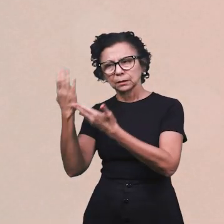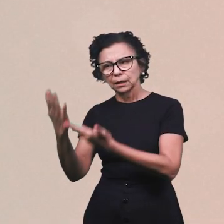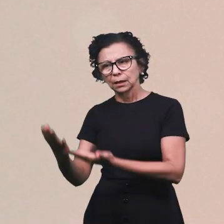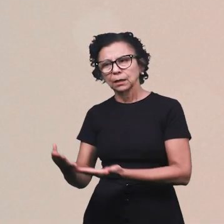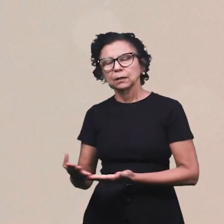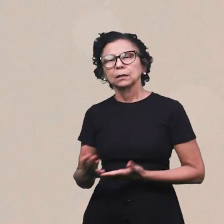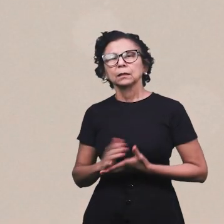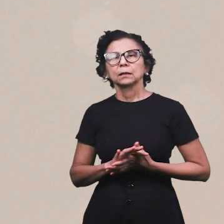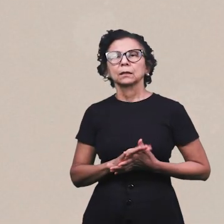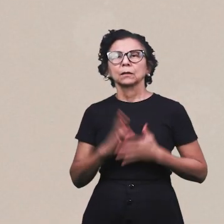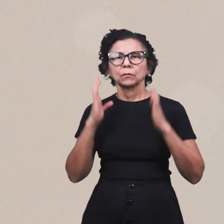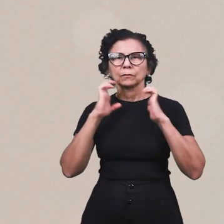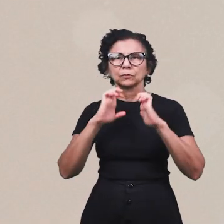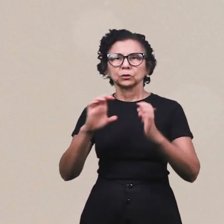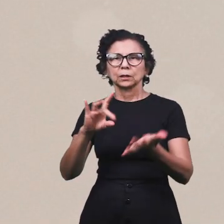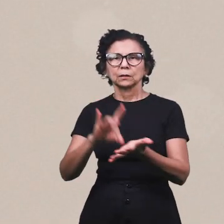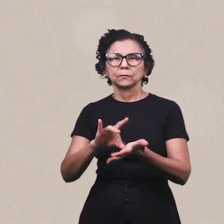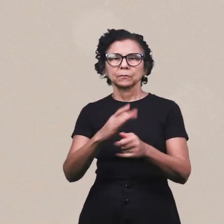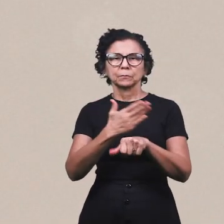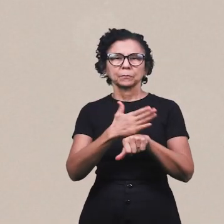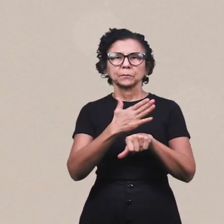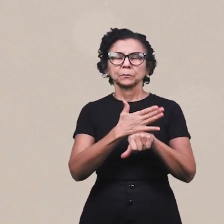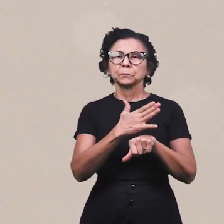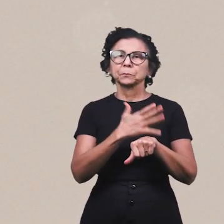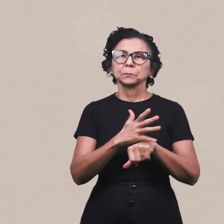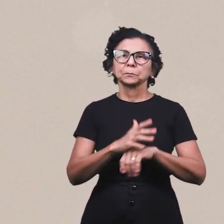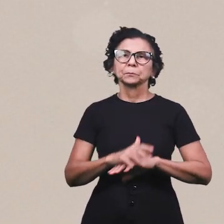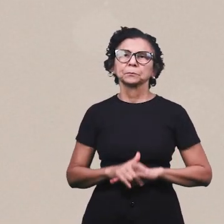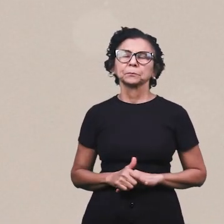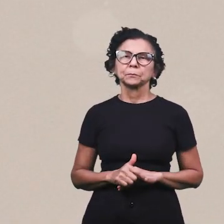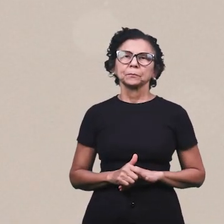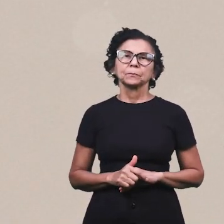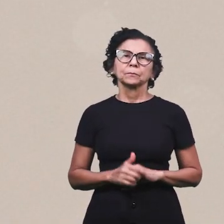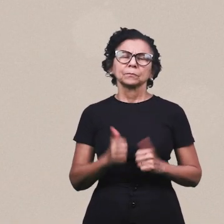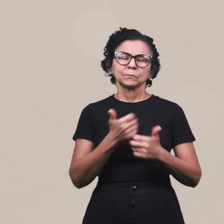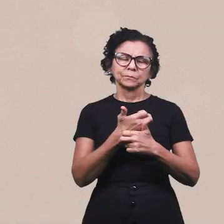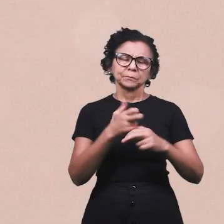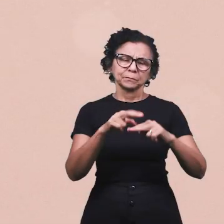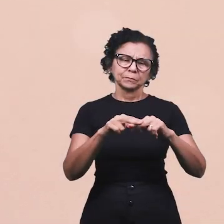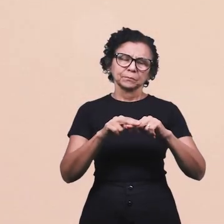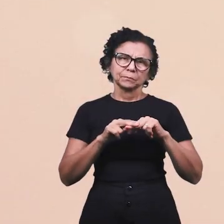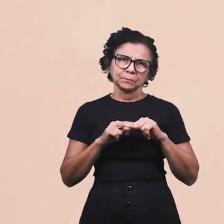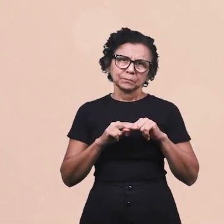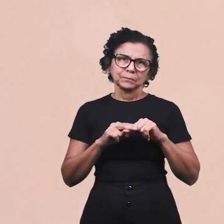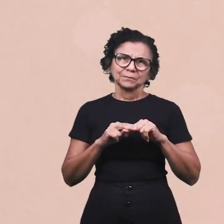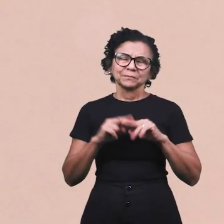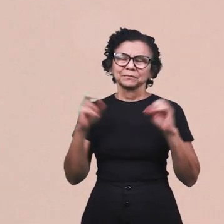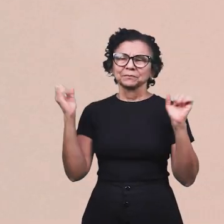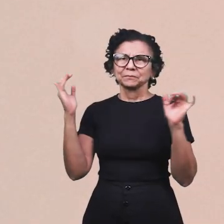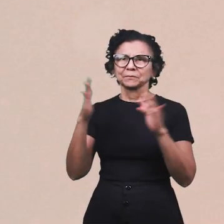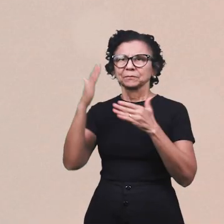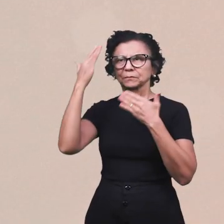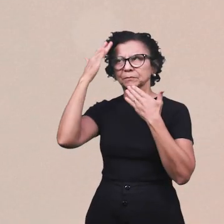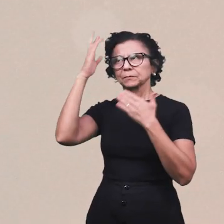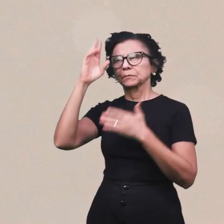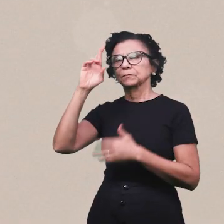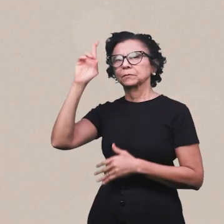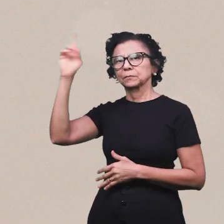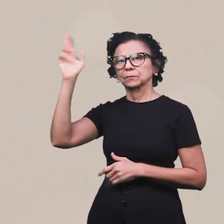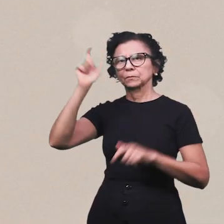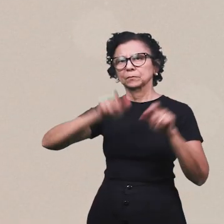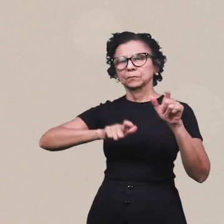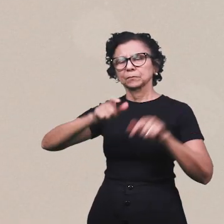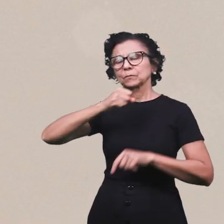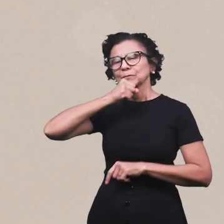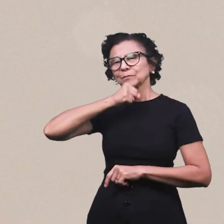um evangelho genuíno. Então, há muitos motivos para nós, como igreja, glorificarmos ao Senhor pela vida